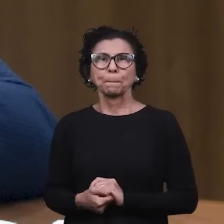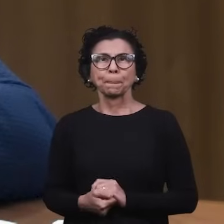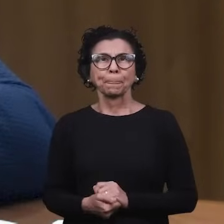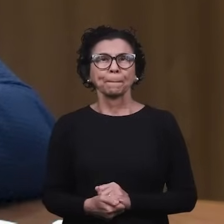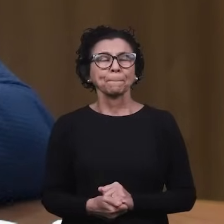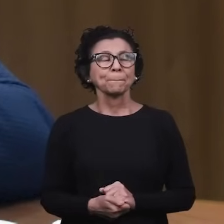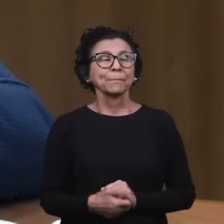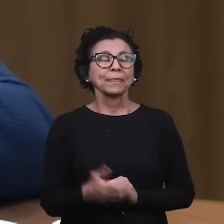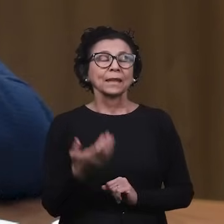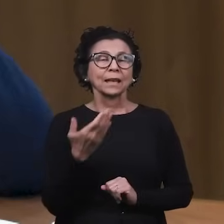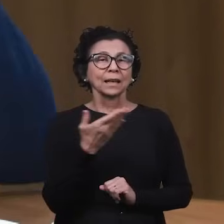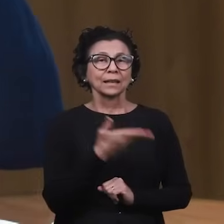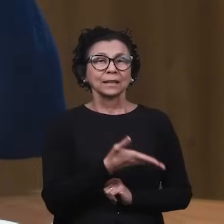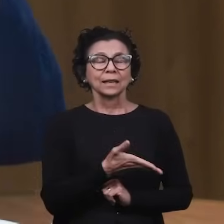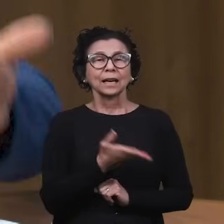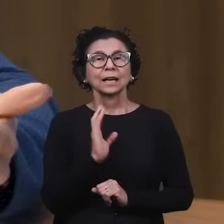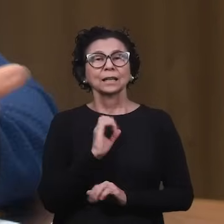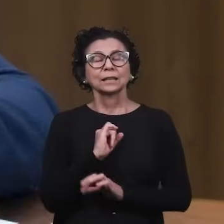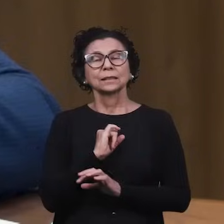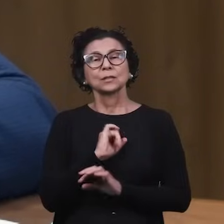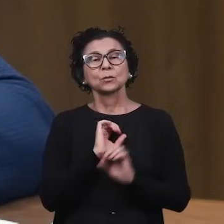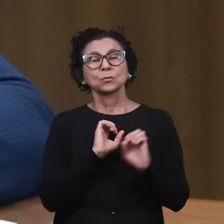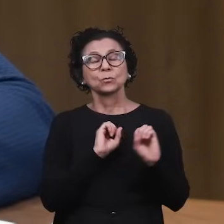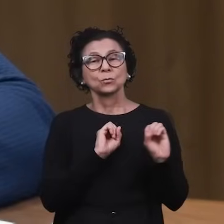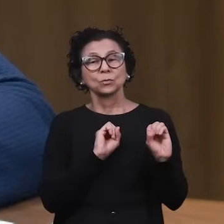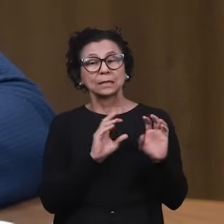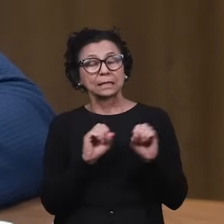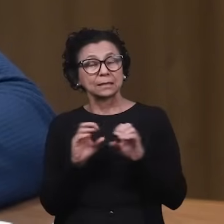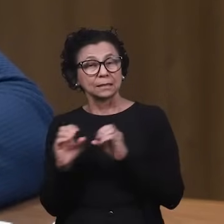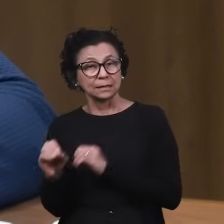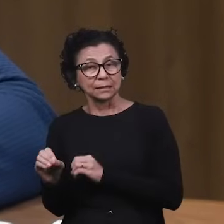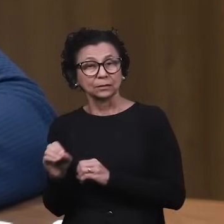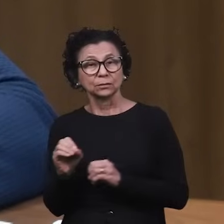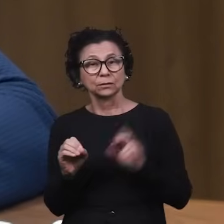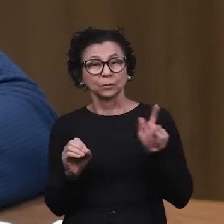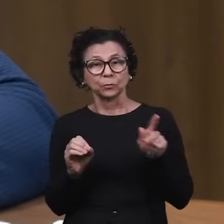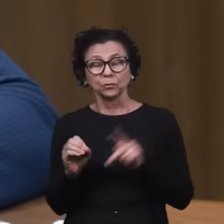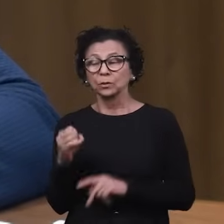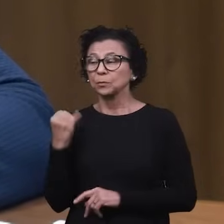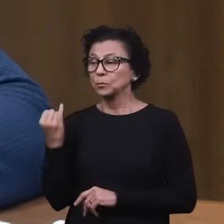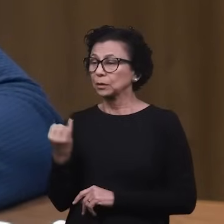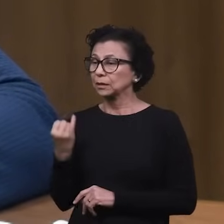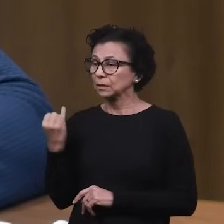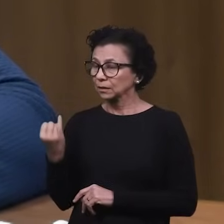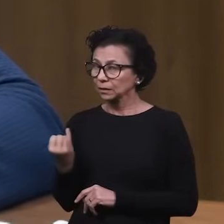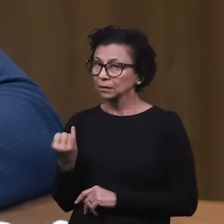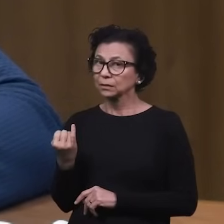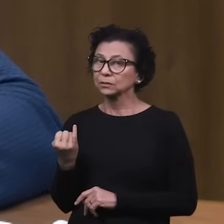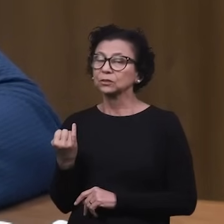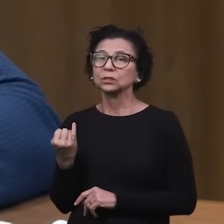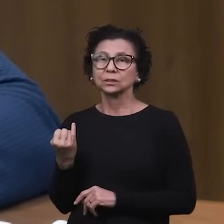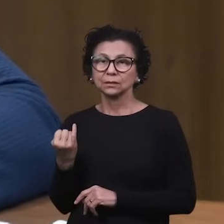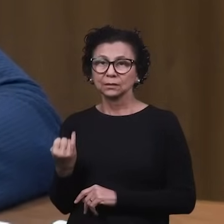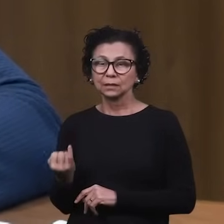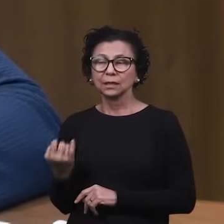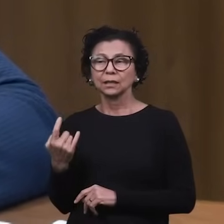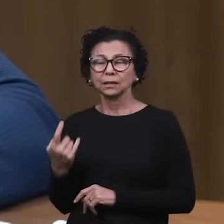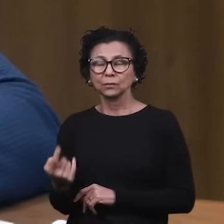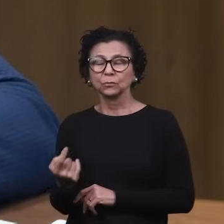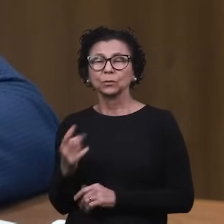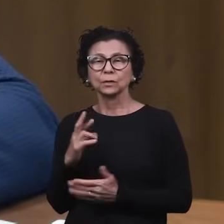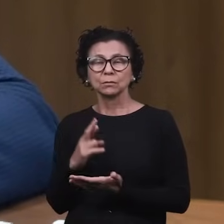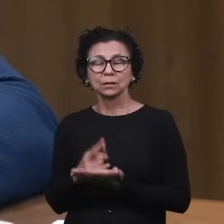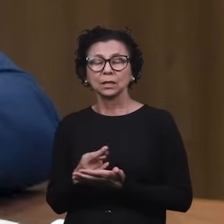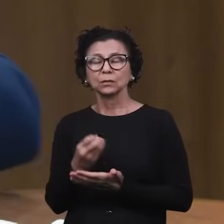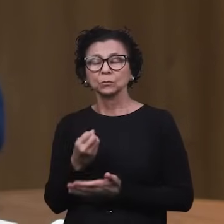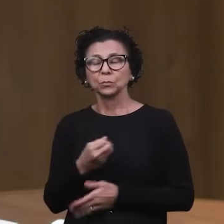ela tinha passado tinham sido importantes na vida dele e o quanto aquilo tinha trazido benefício para a sua vida espiritual, porque